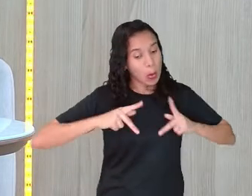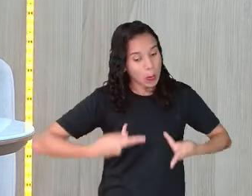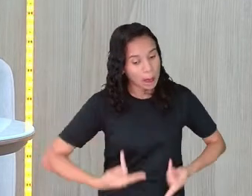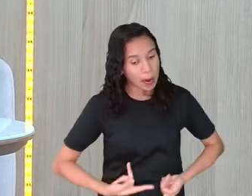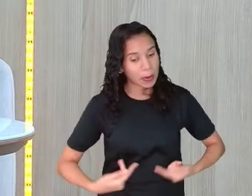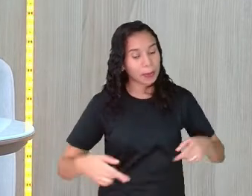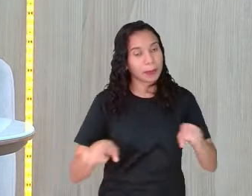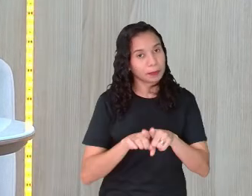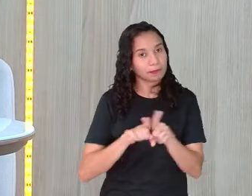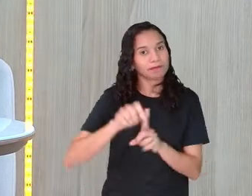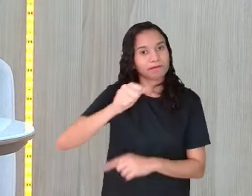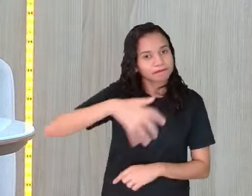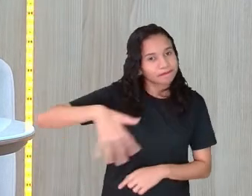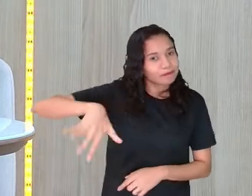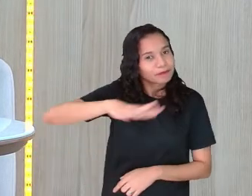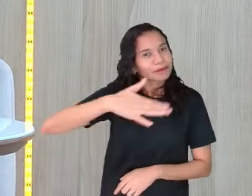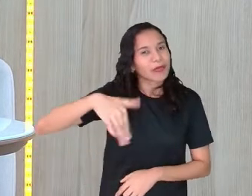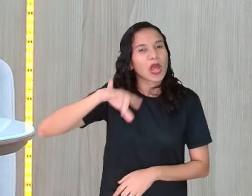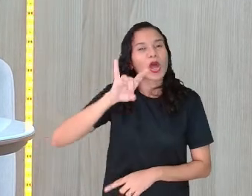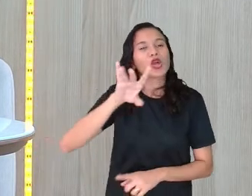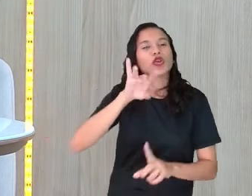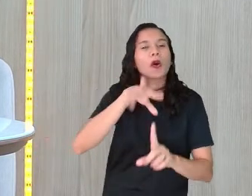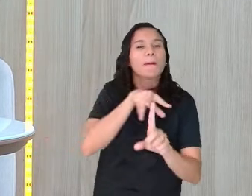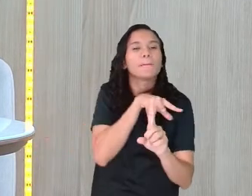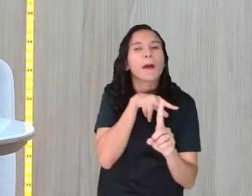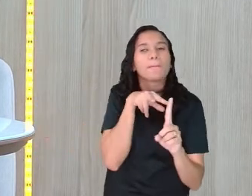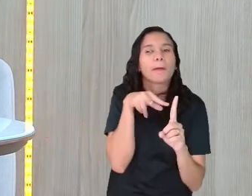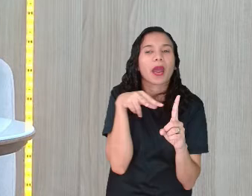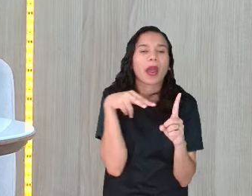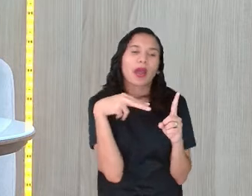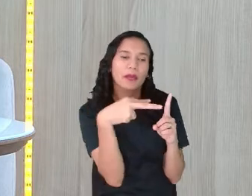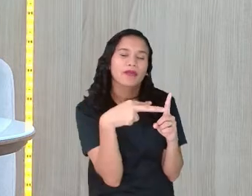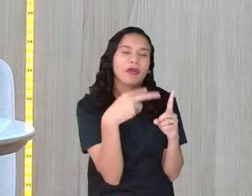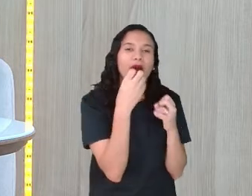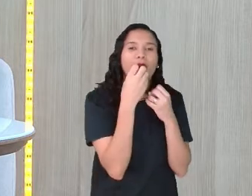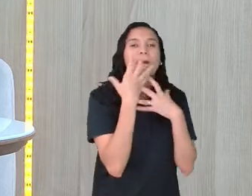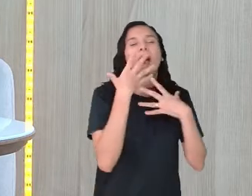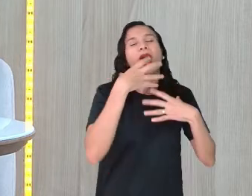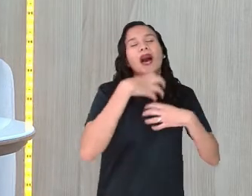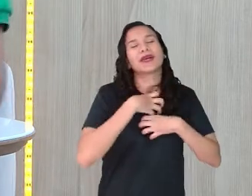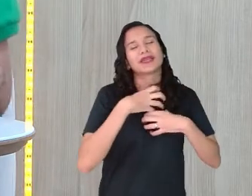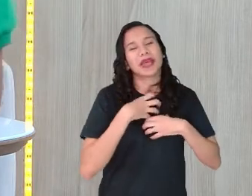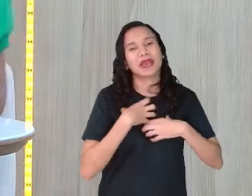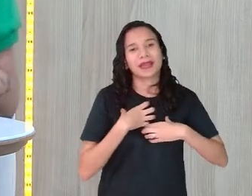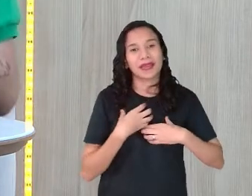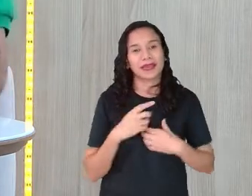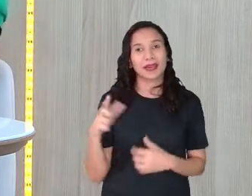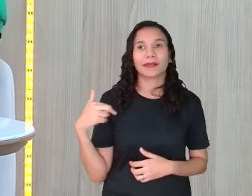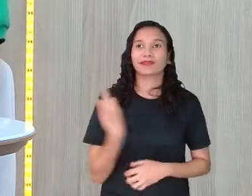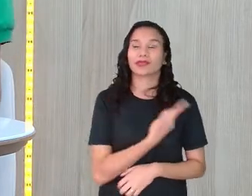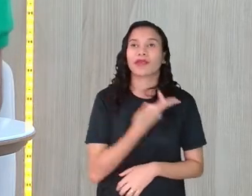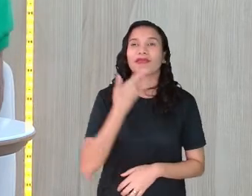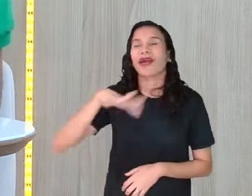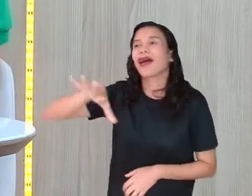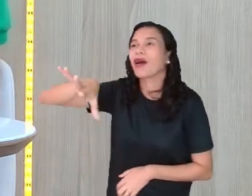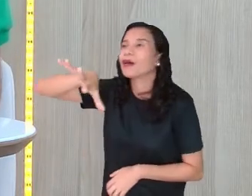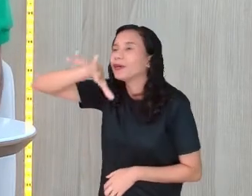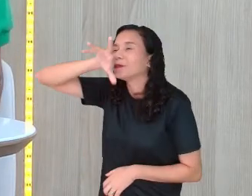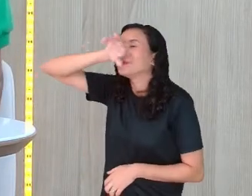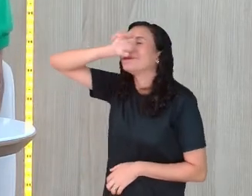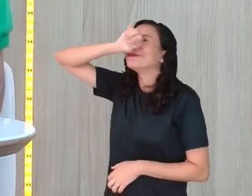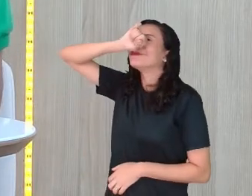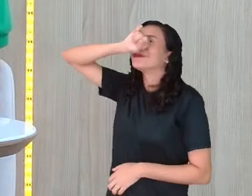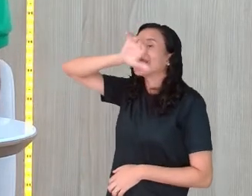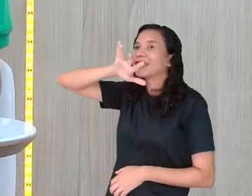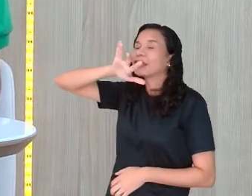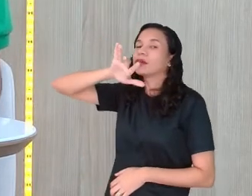também nesse meio, não só nessa perspectiva do bem-estar, enquanto assim, o ar que eu respiro, a água,